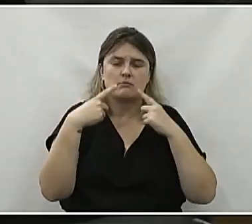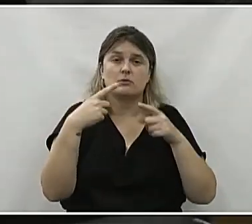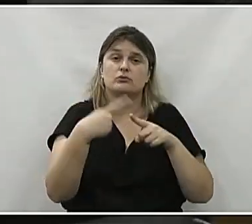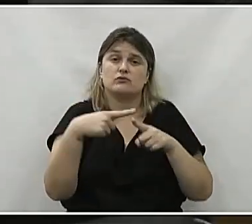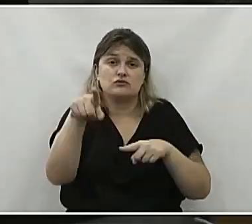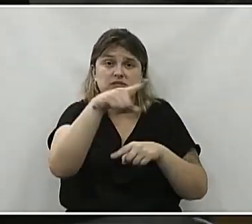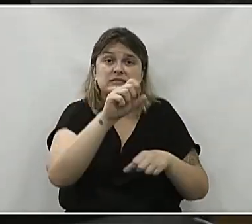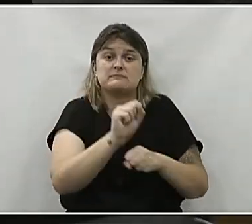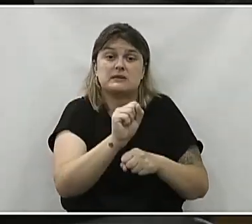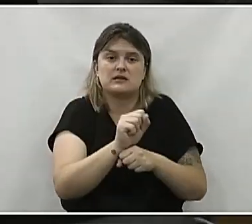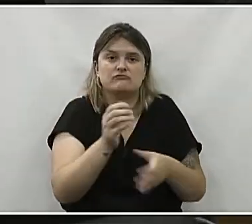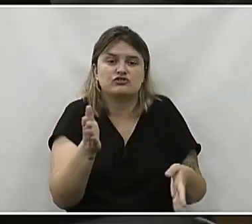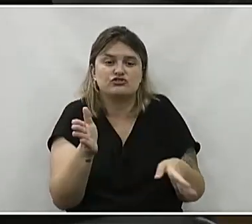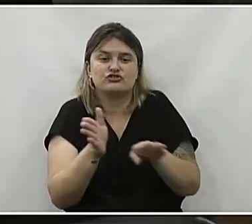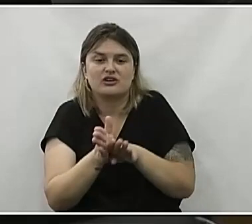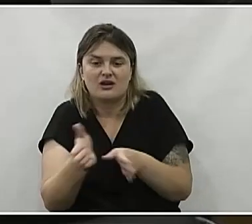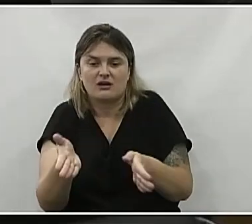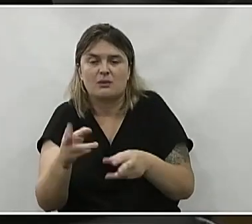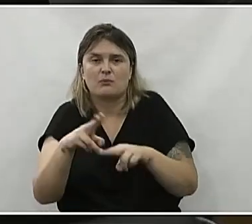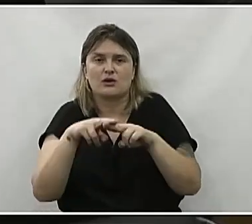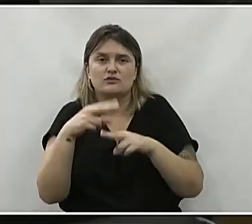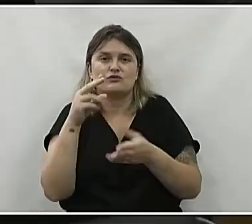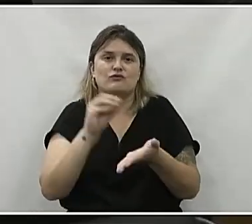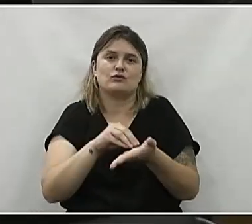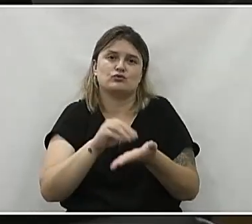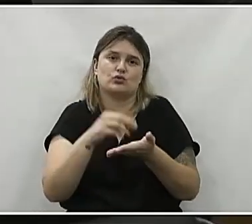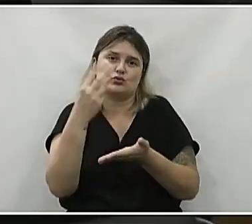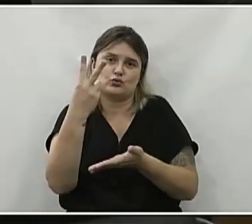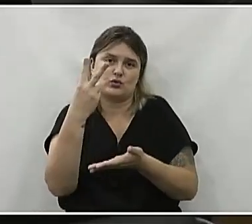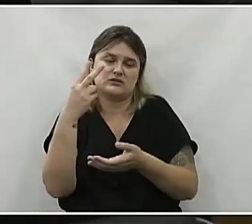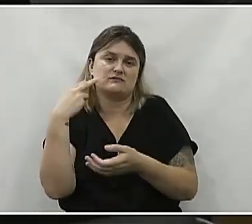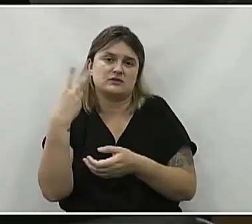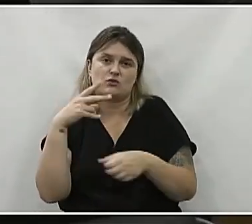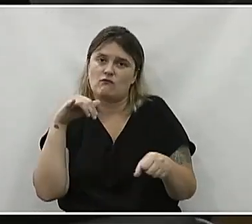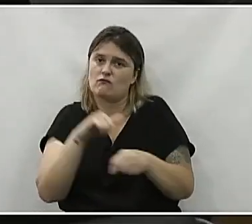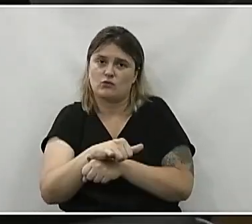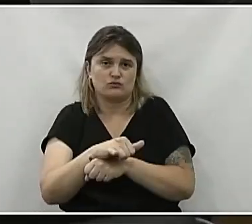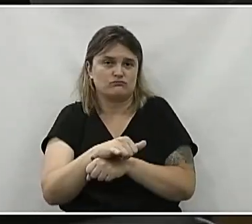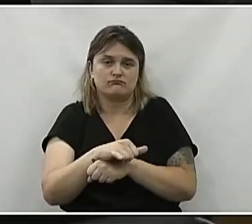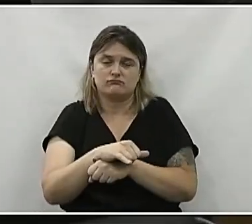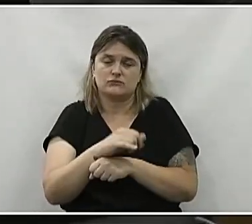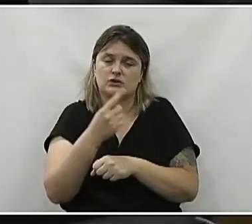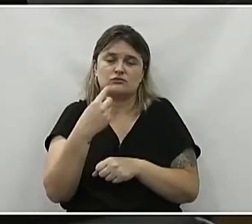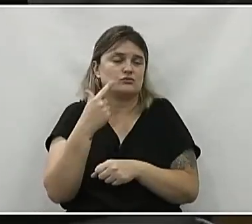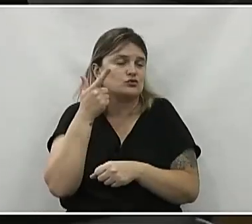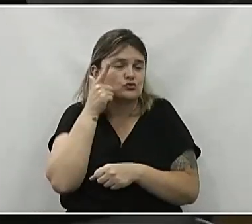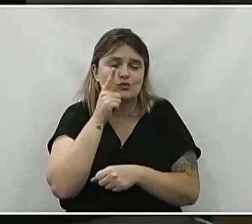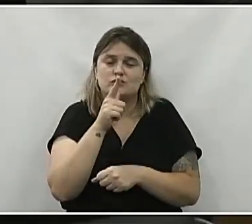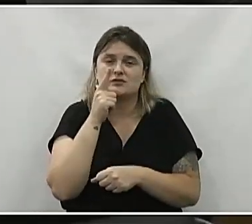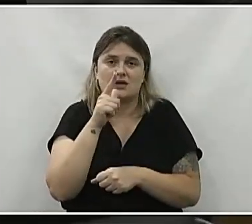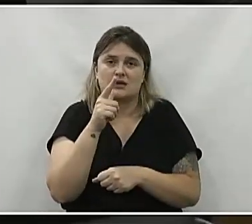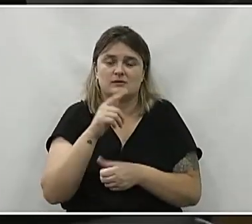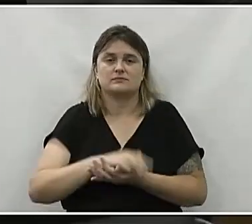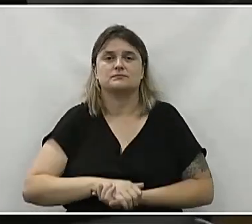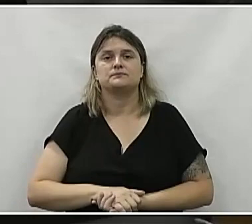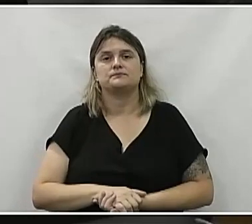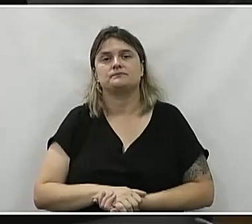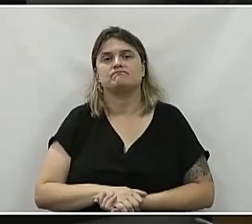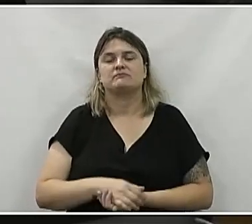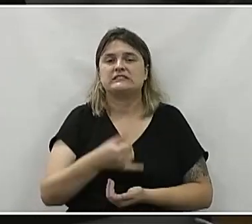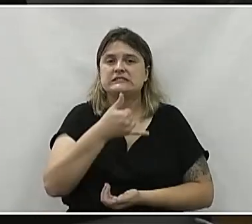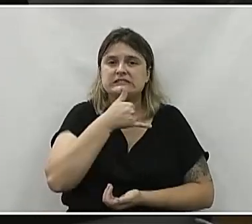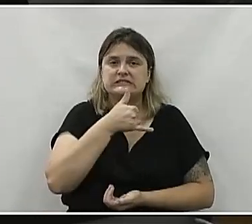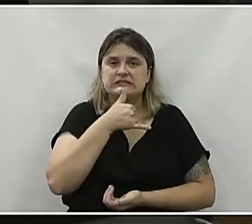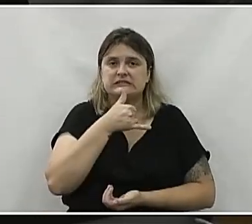esse momento daí chega aqui por causa de dois vereadores que nem apareceram aqui dá toda essa confusão aí